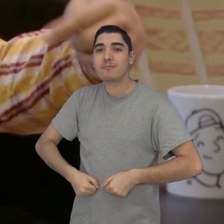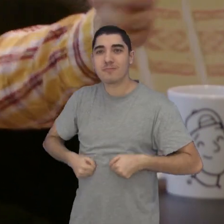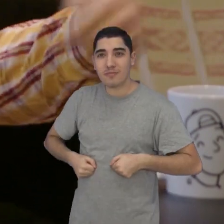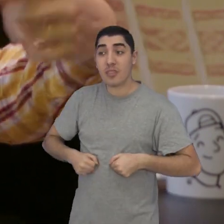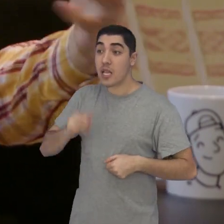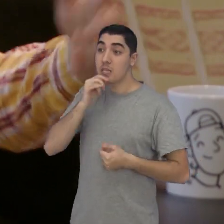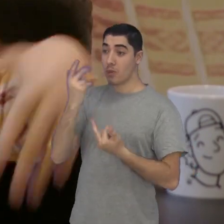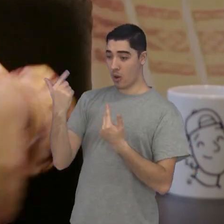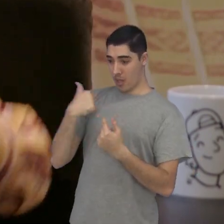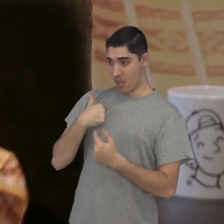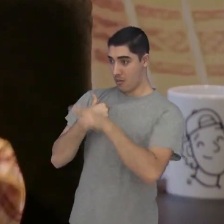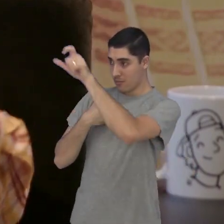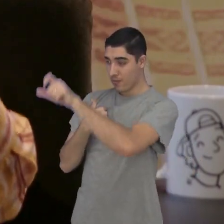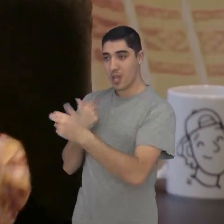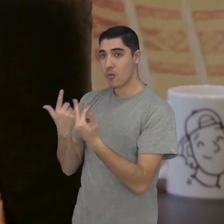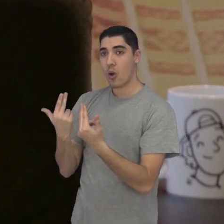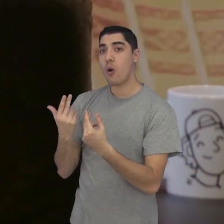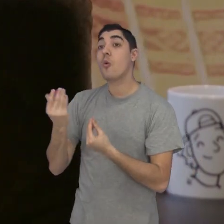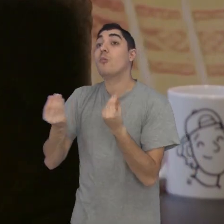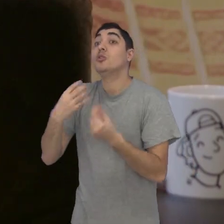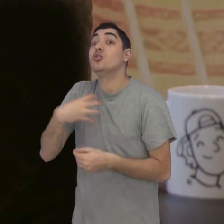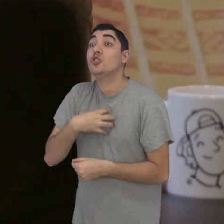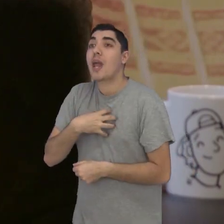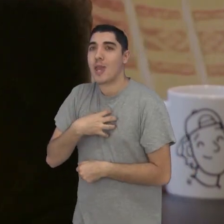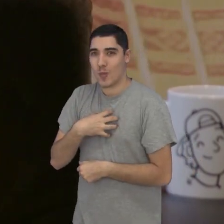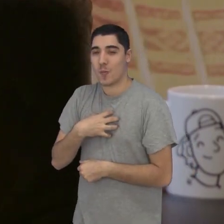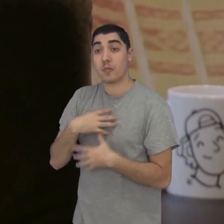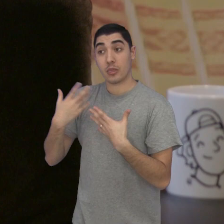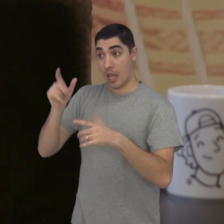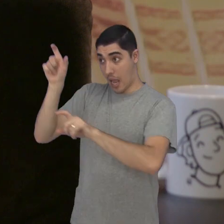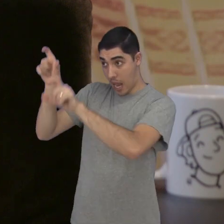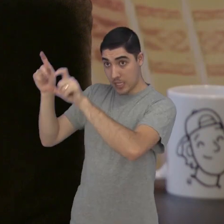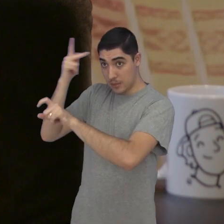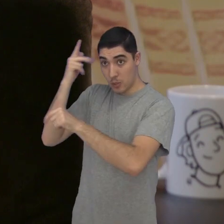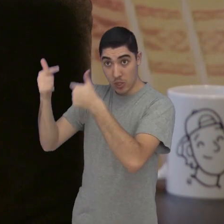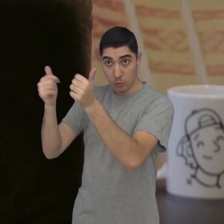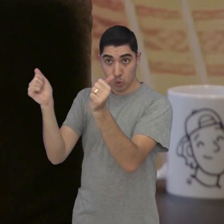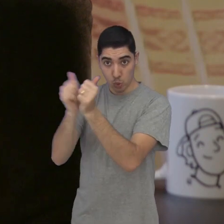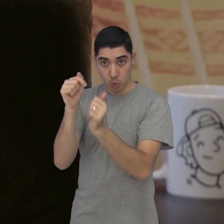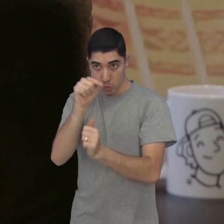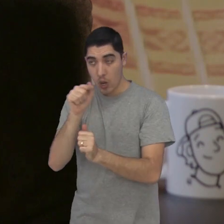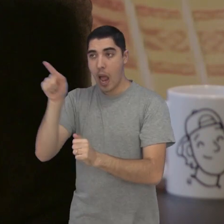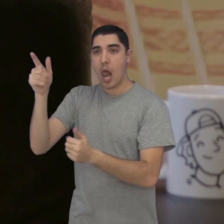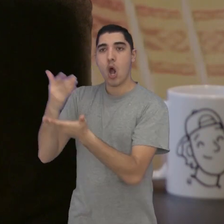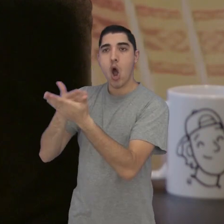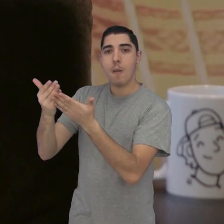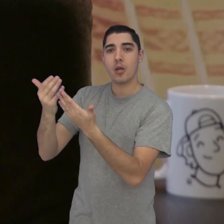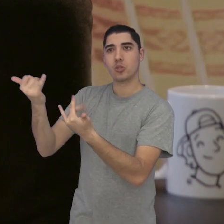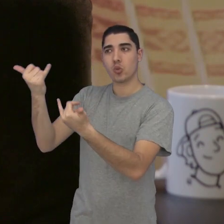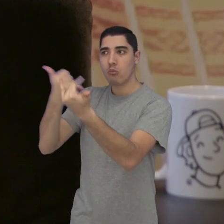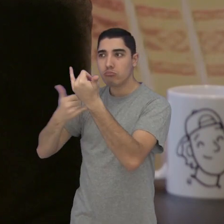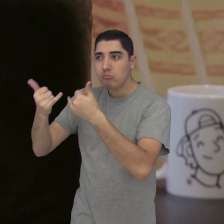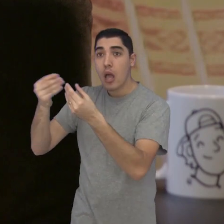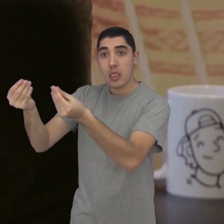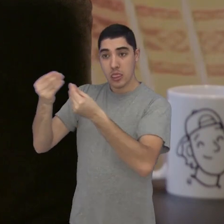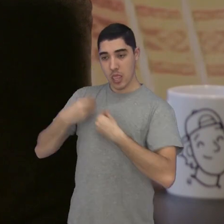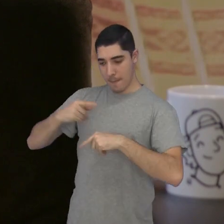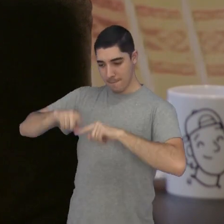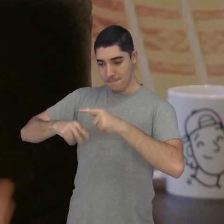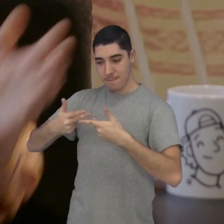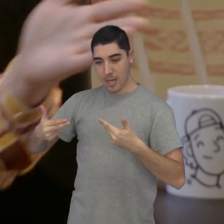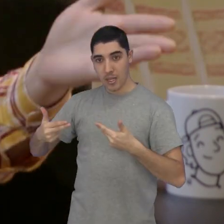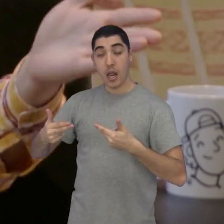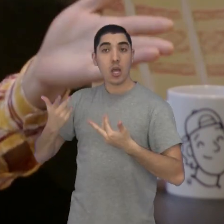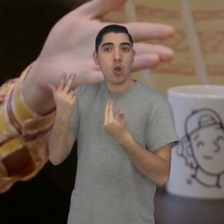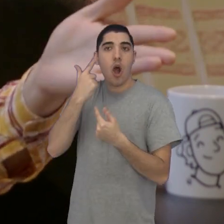você, como é que ele falava, como é que ele é tal. E essas pessoas que trabalharam com ele começou a me doar um material tal,